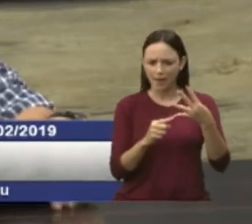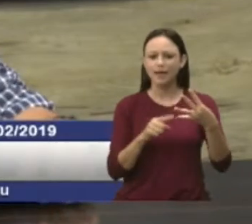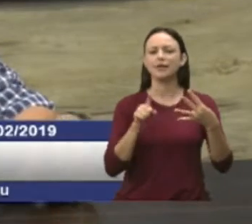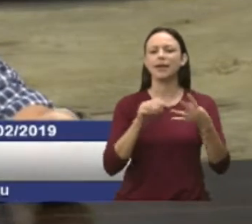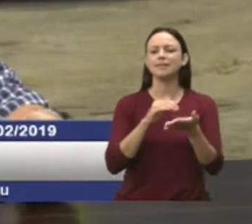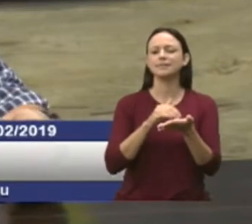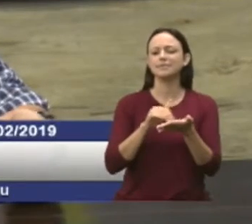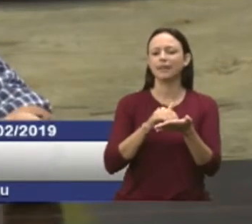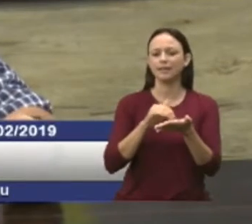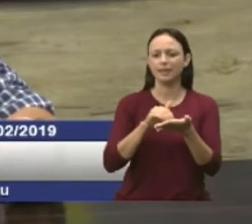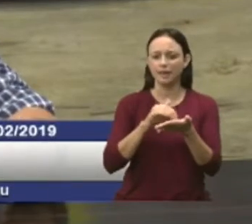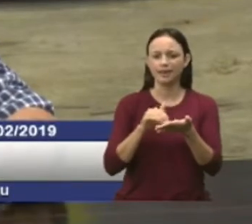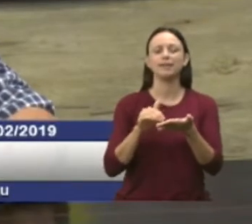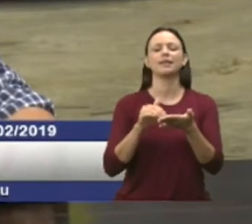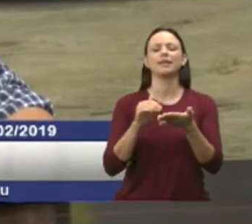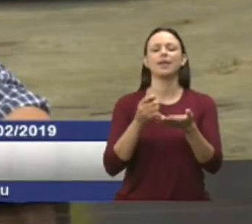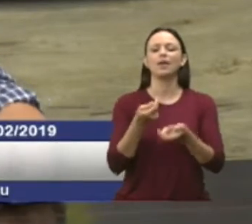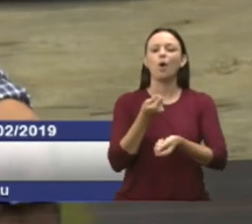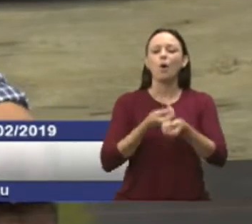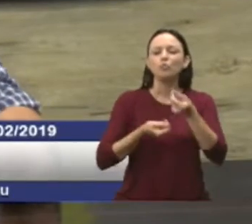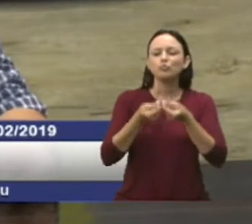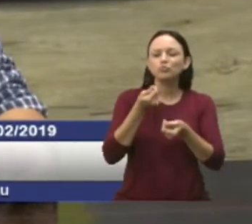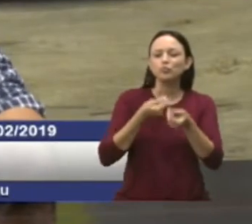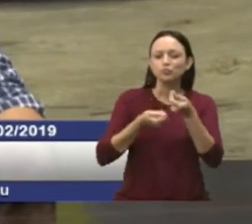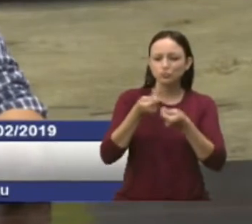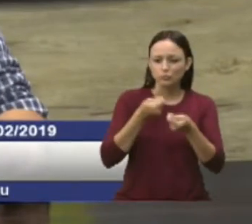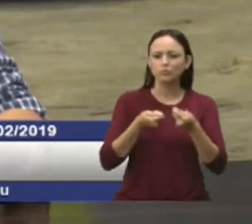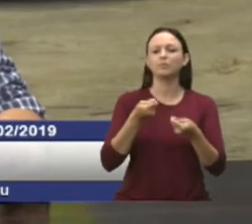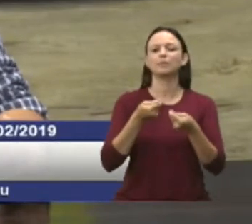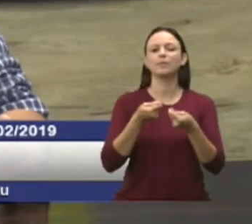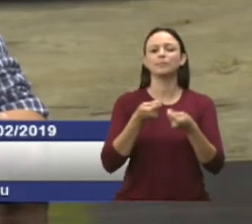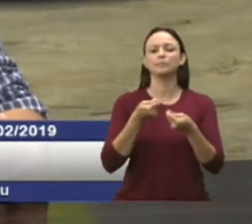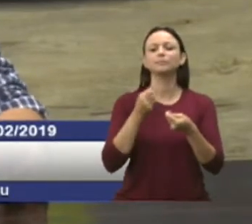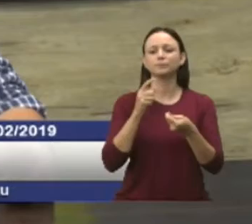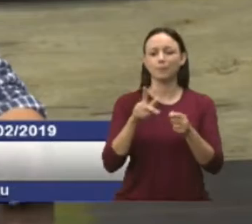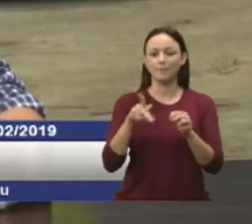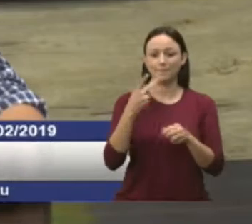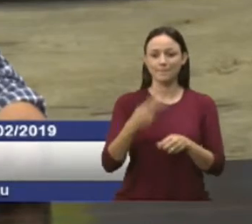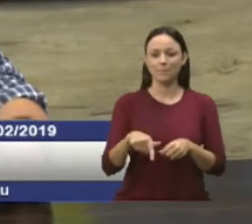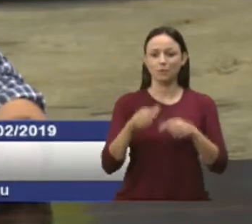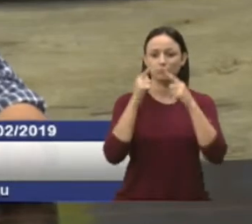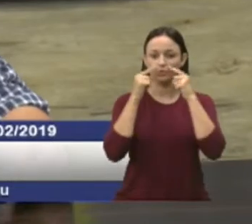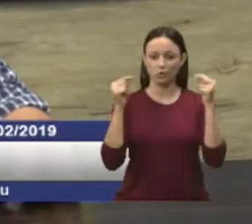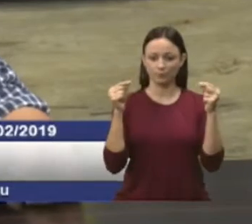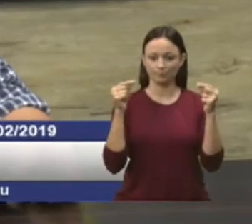Secretaria de Economia e Finanças do município de Jaú.